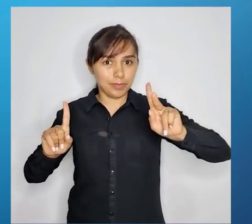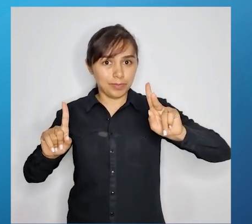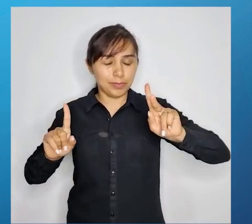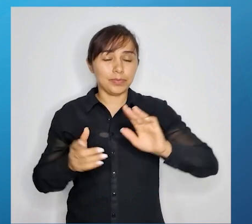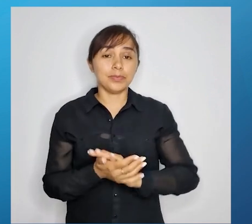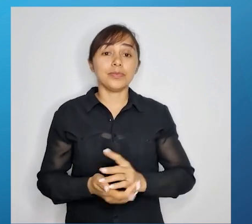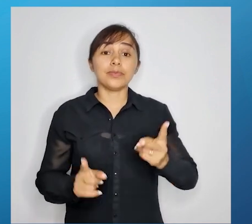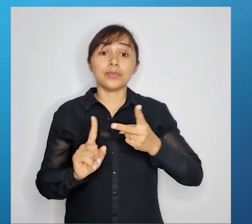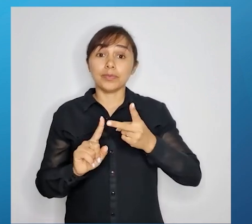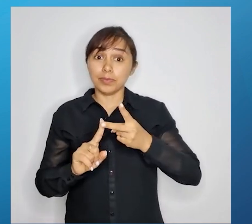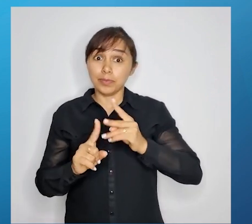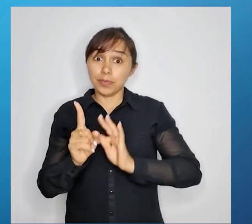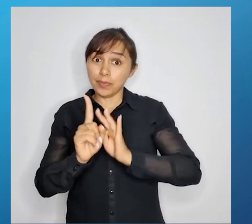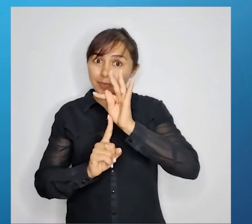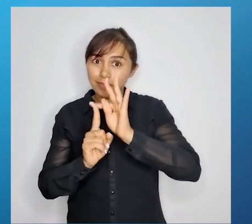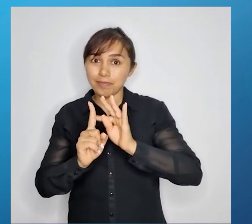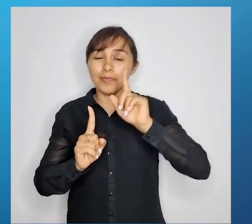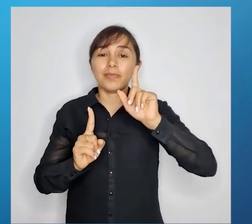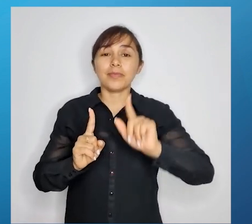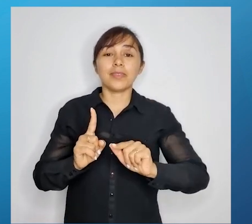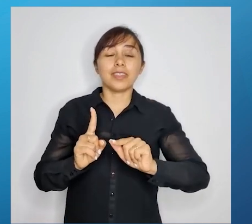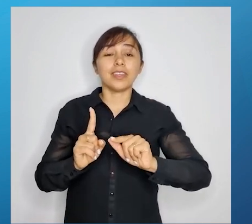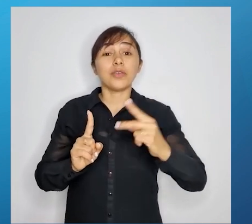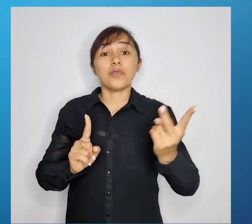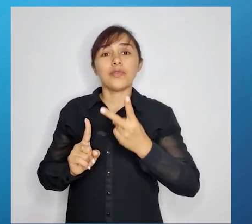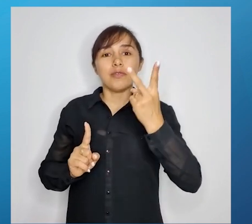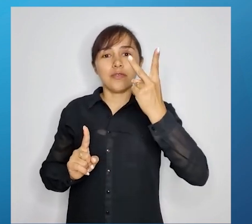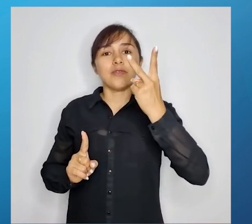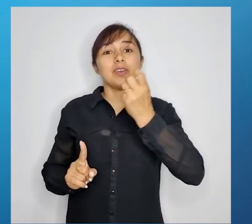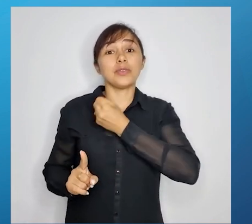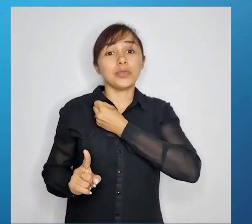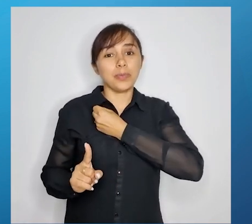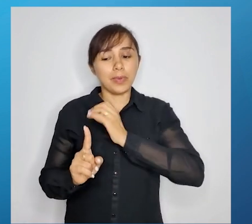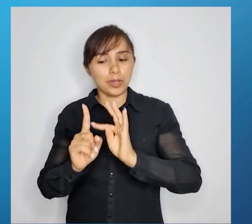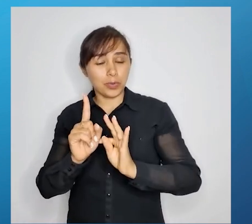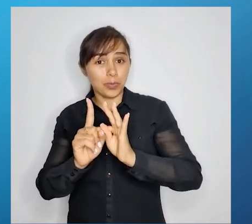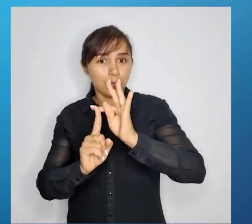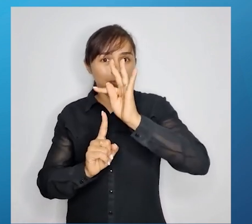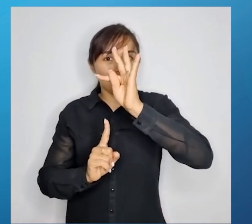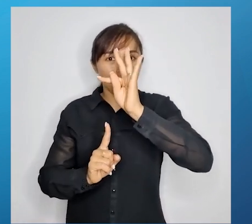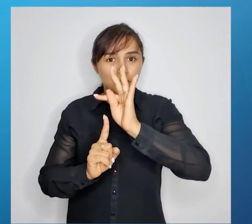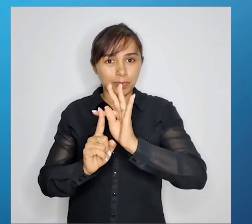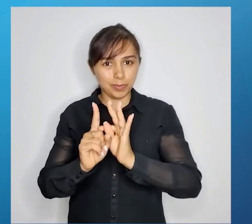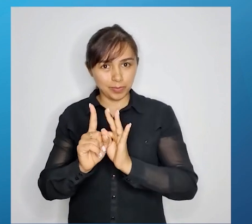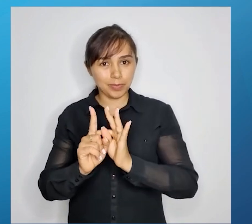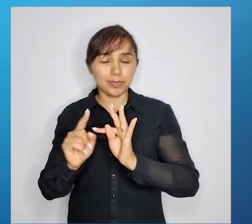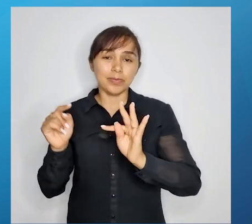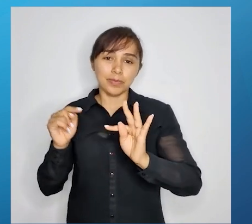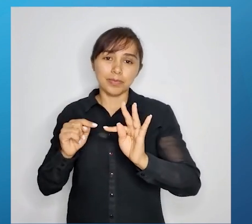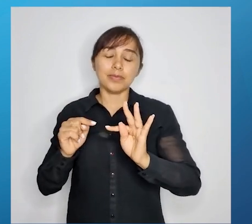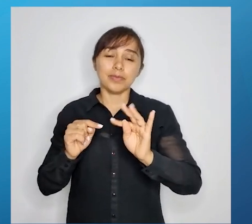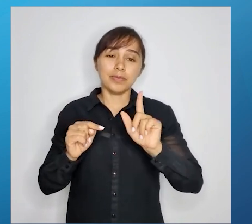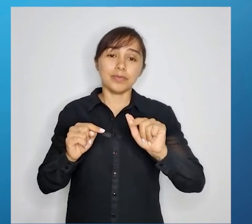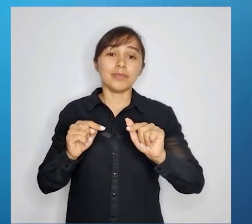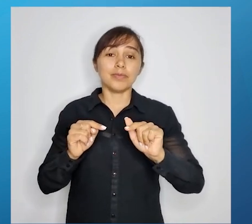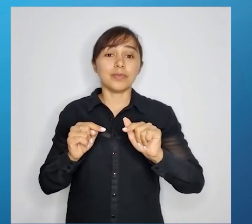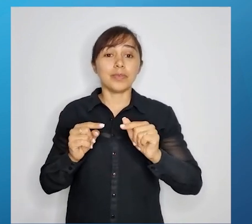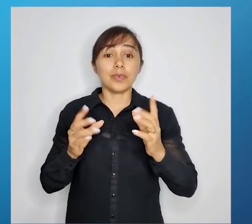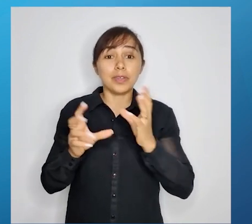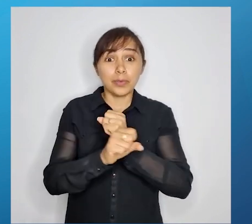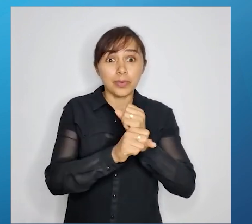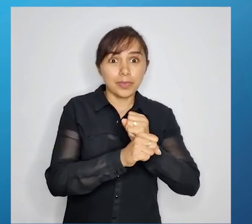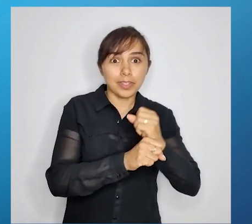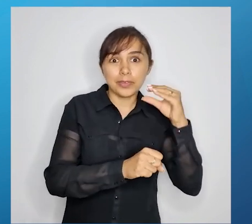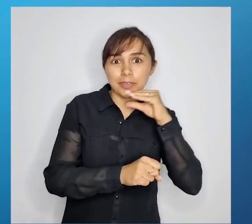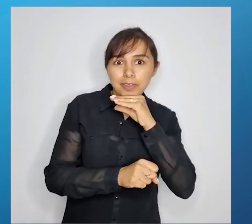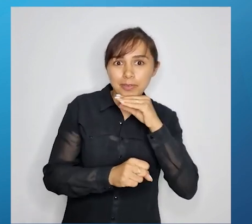grandeza física que mede o grau de oscilação dos átomos e moléculas dos corpos. A temperatura é a grandeza física que mede o calor. E o calor